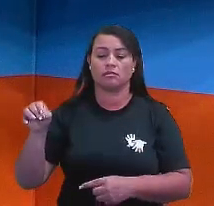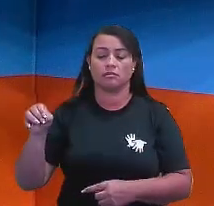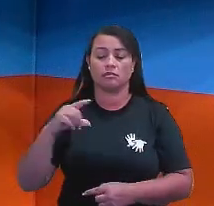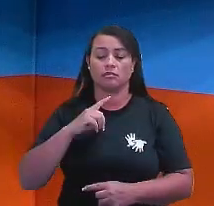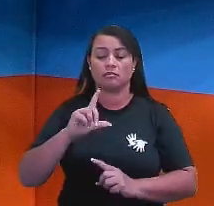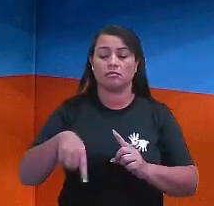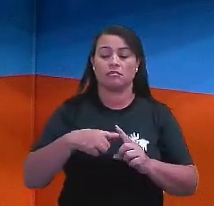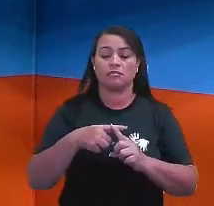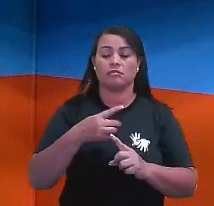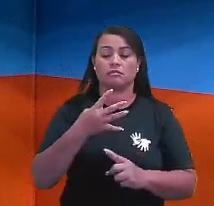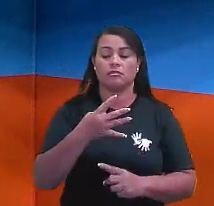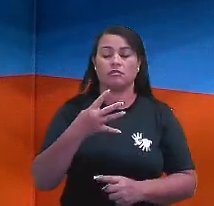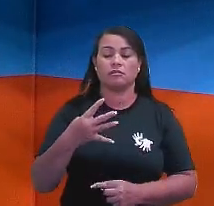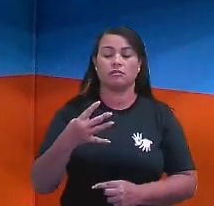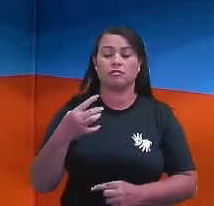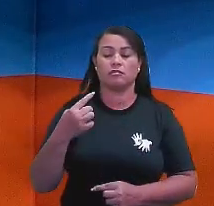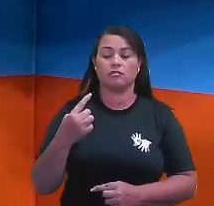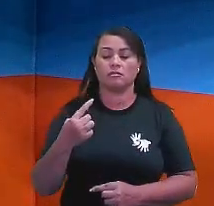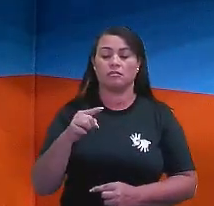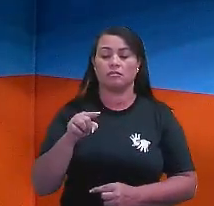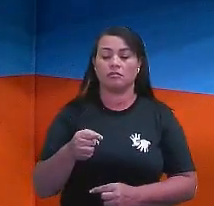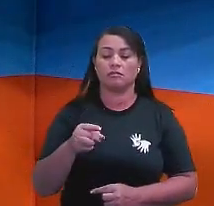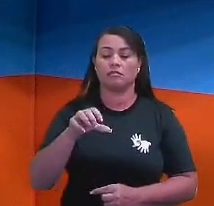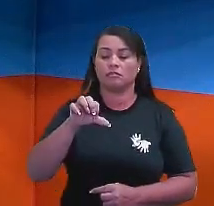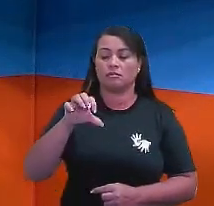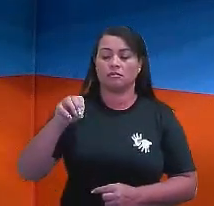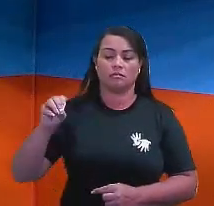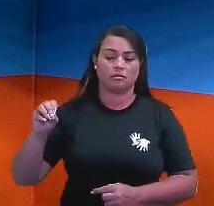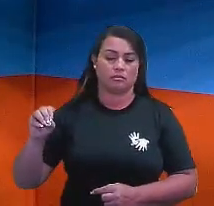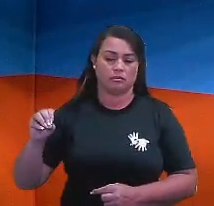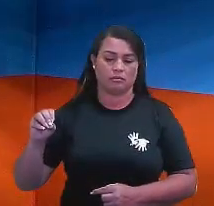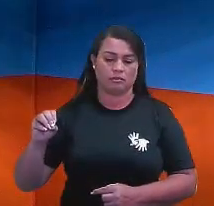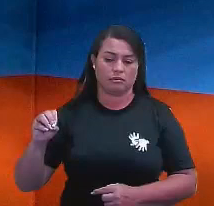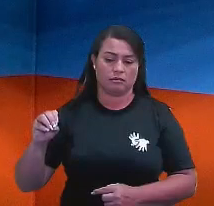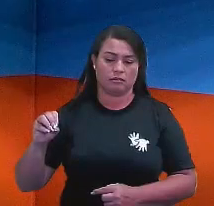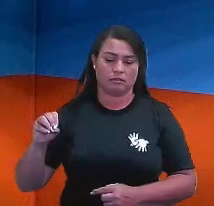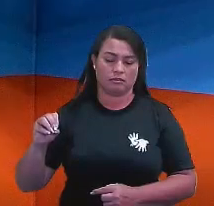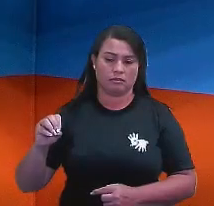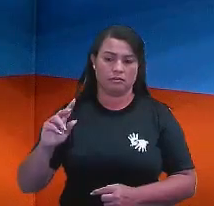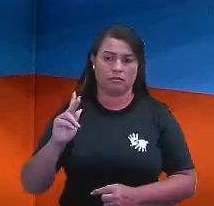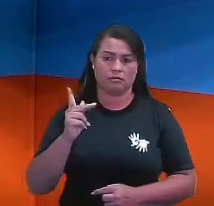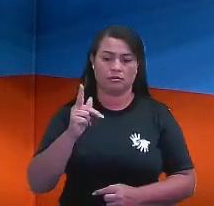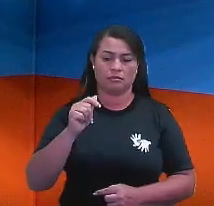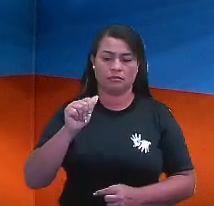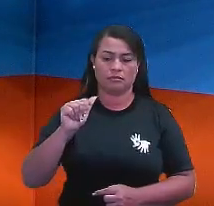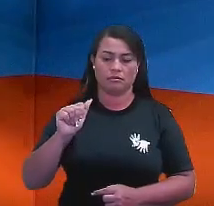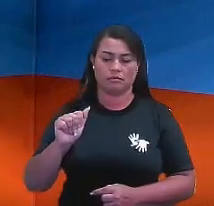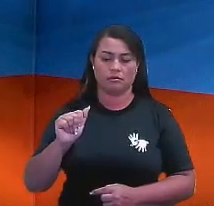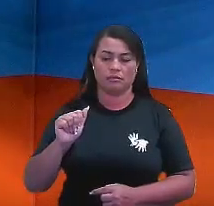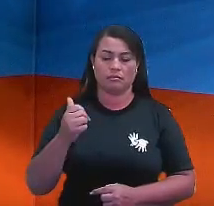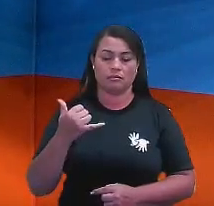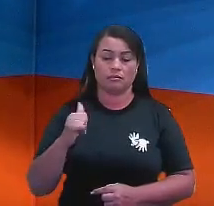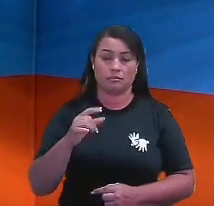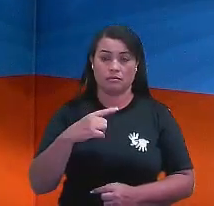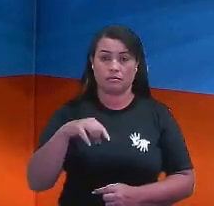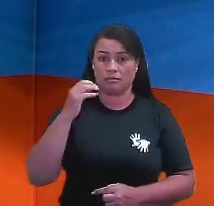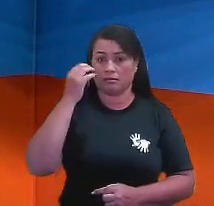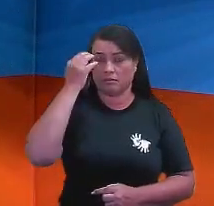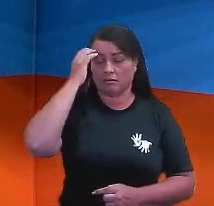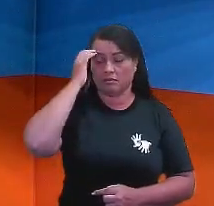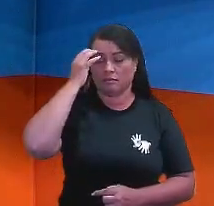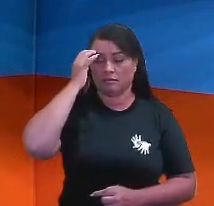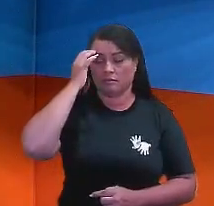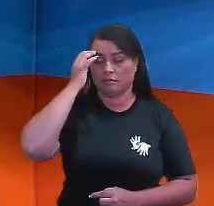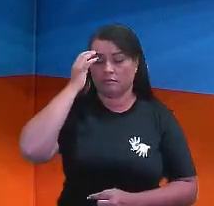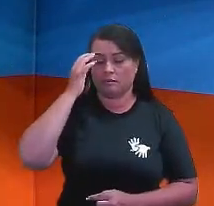eu vou ter 441.900 hectares. Beleza? Deu para